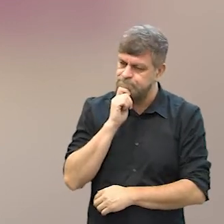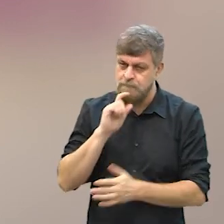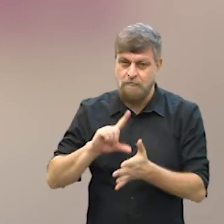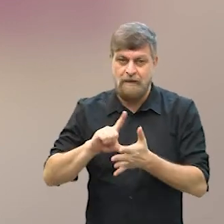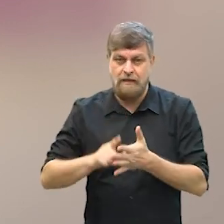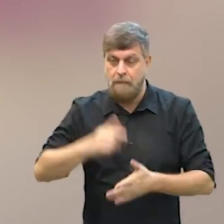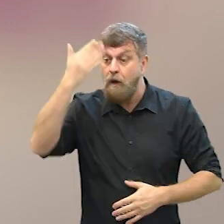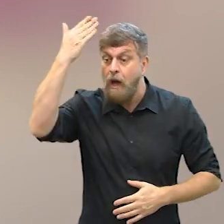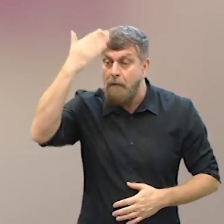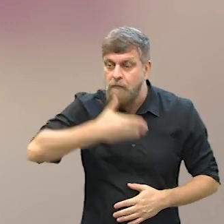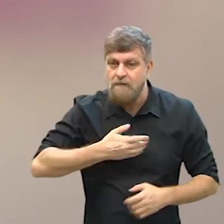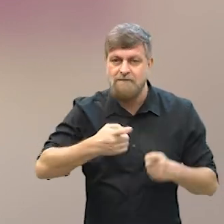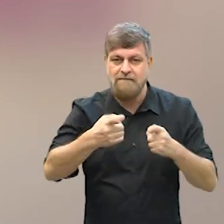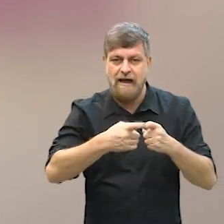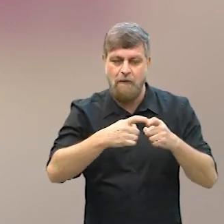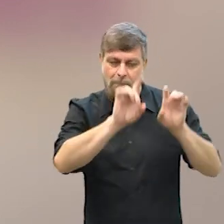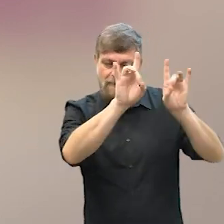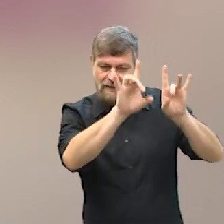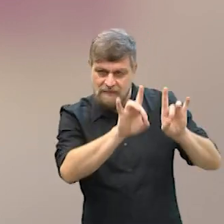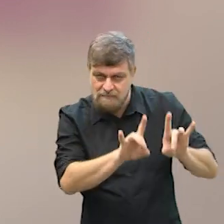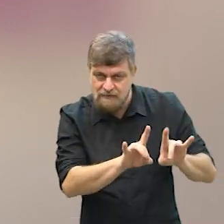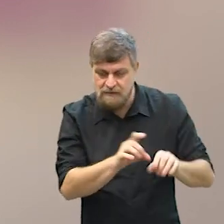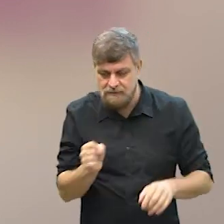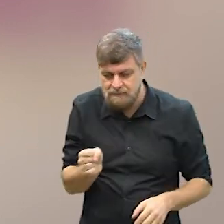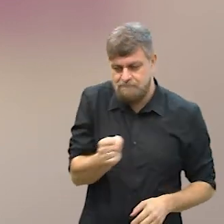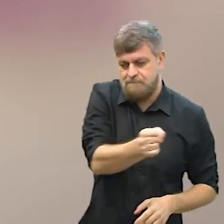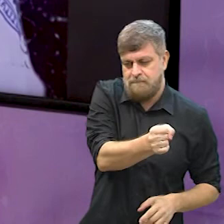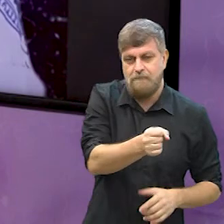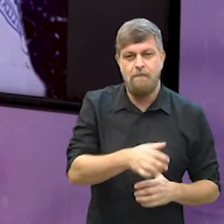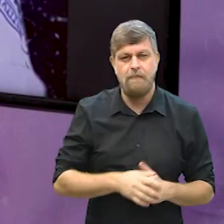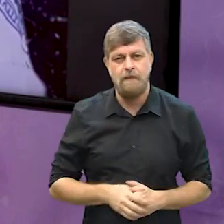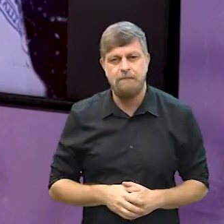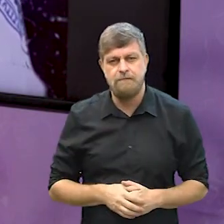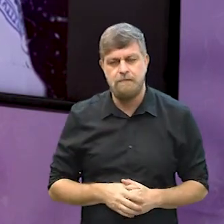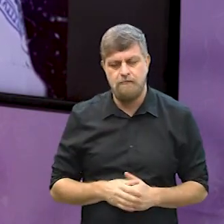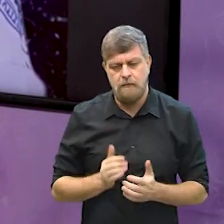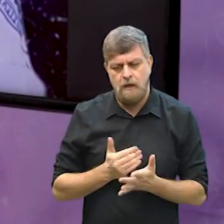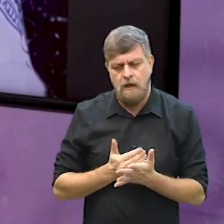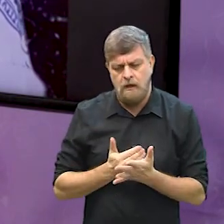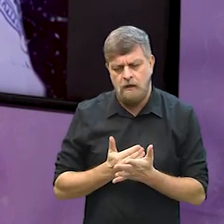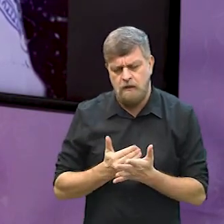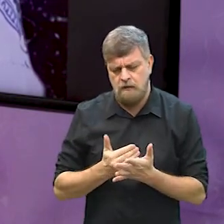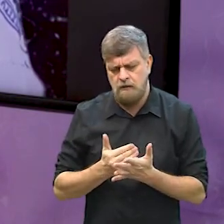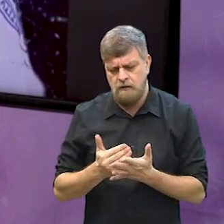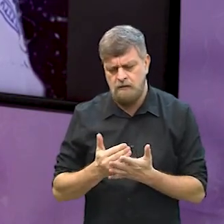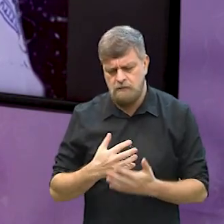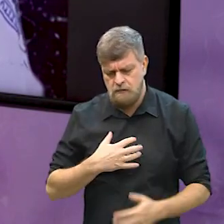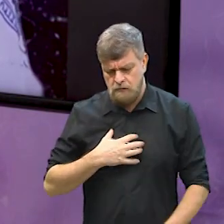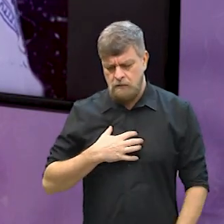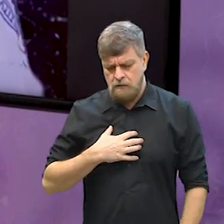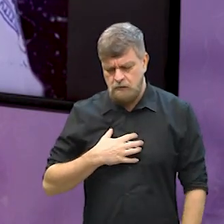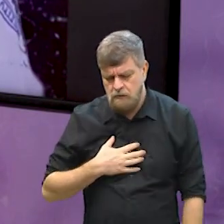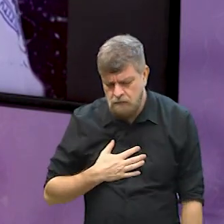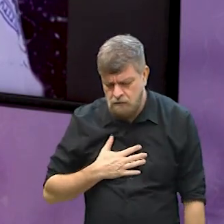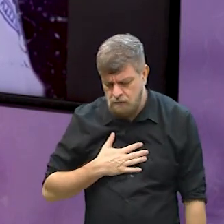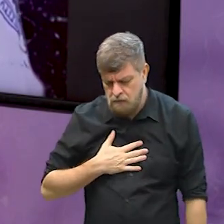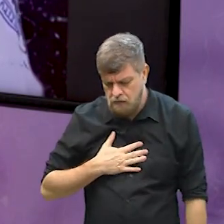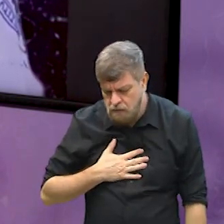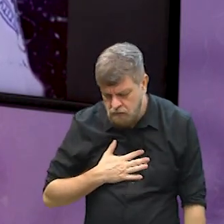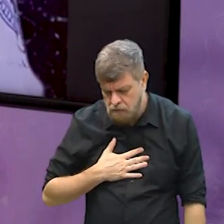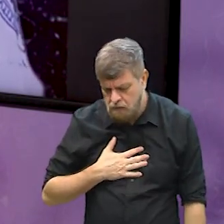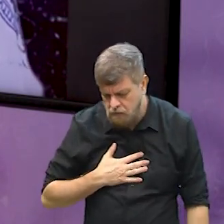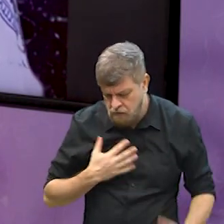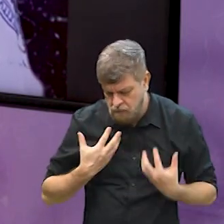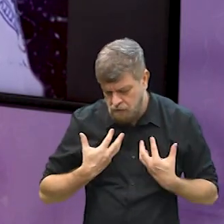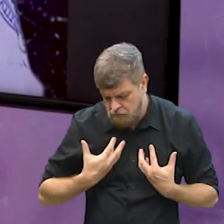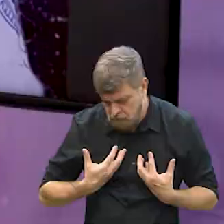e confirmá-la depois com um especialista, caso seja necessário. E doutor, começou a sentir esses sintomas, esses